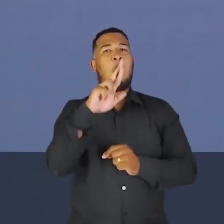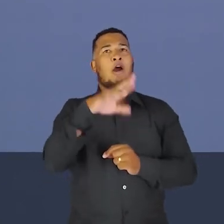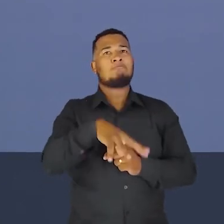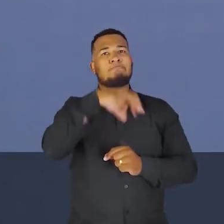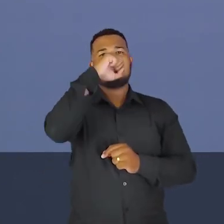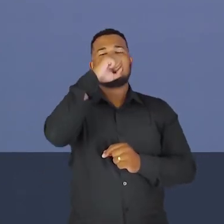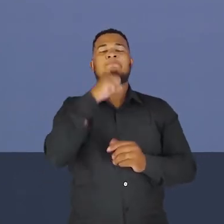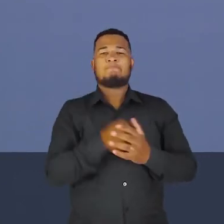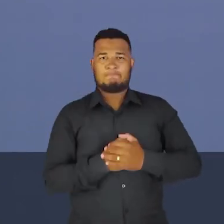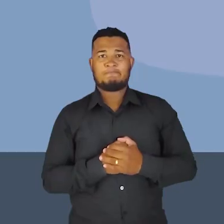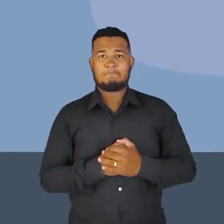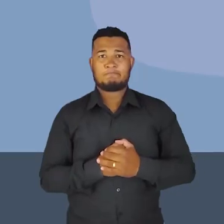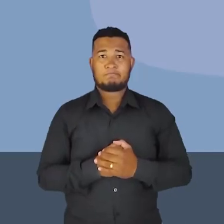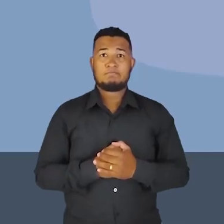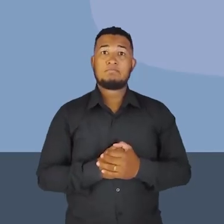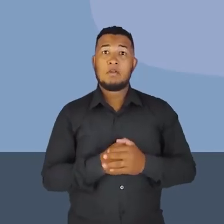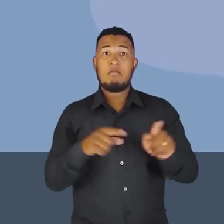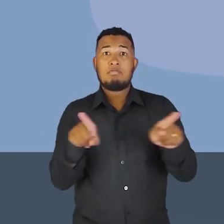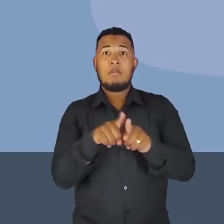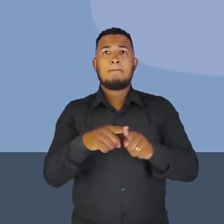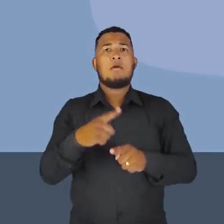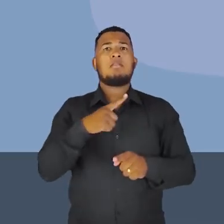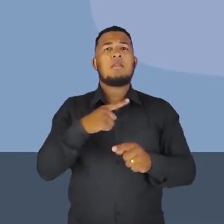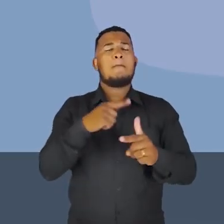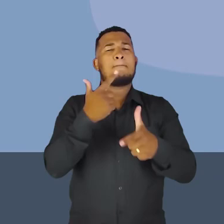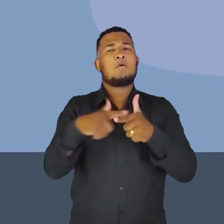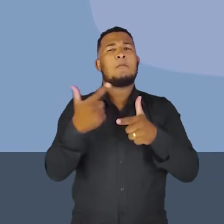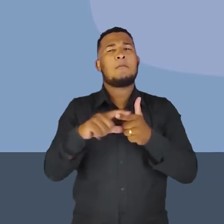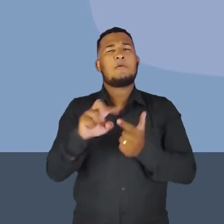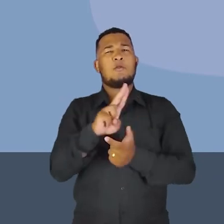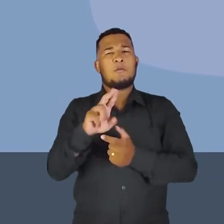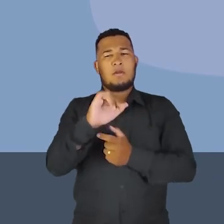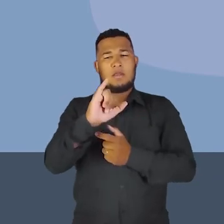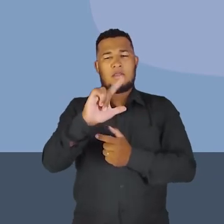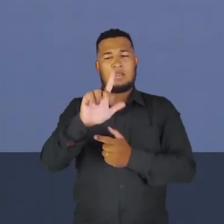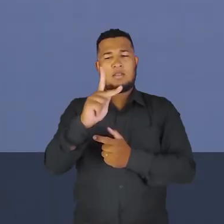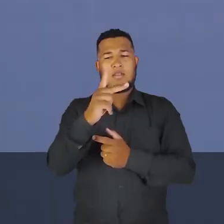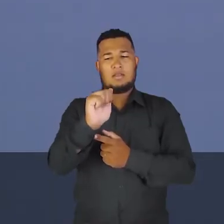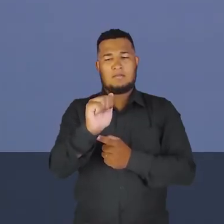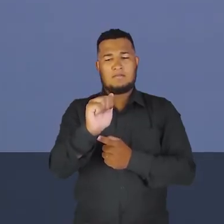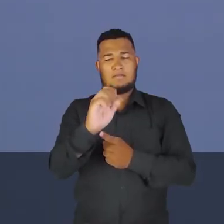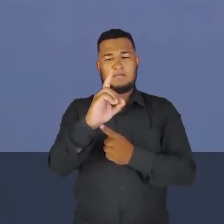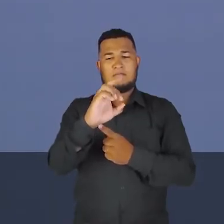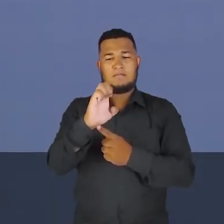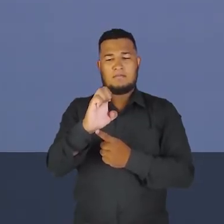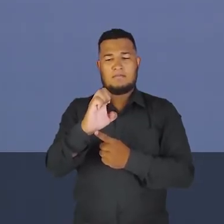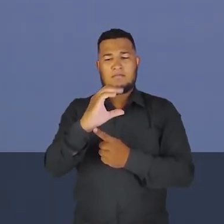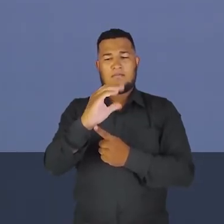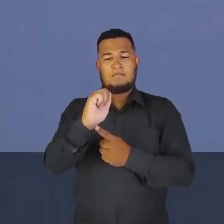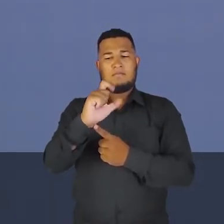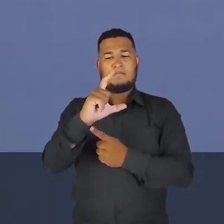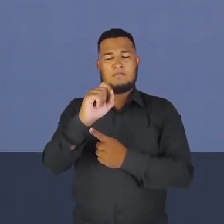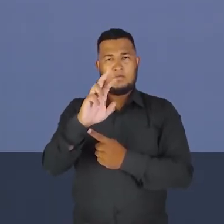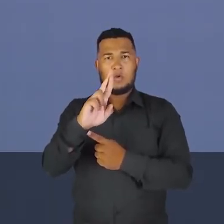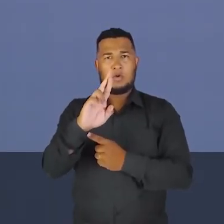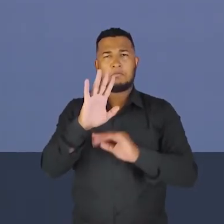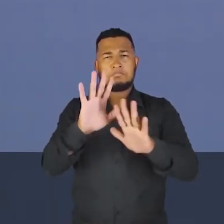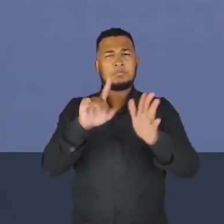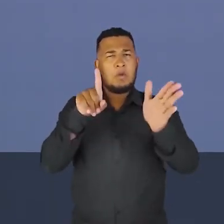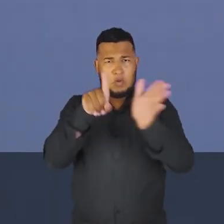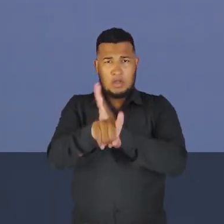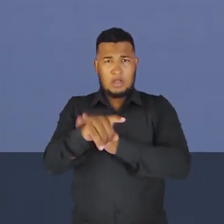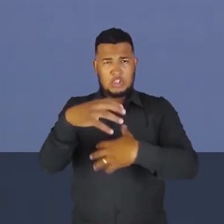temos, pessoal, o problema das ilhas de calor. Né? Olha aqui para mim. Você já sentiu calor no centro de uma